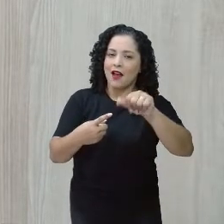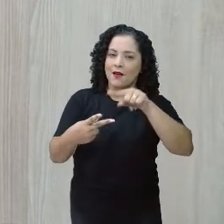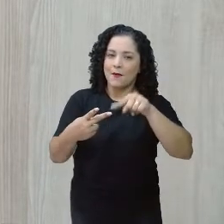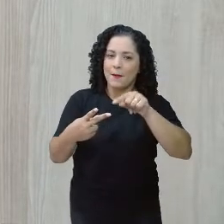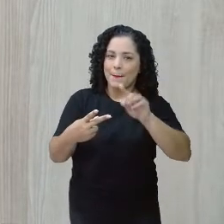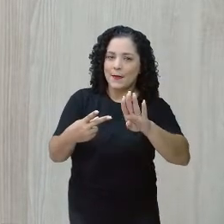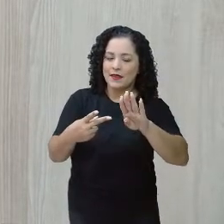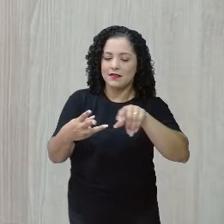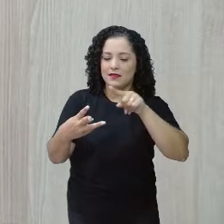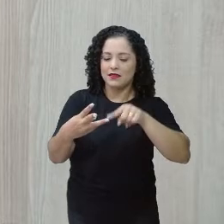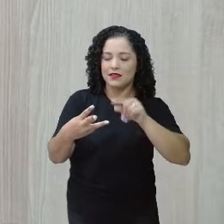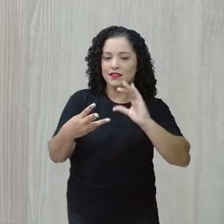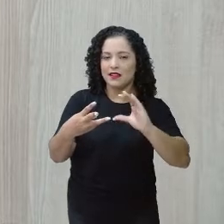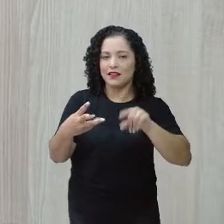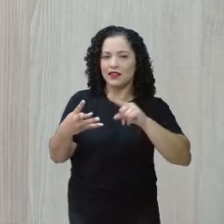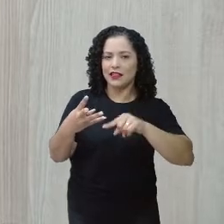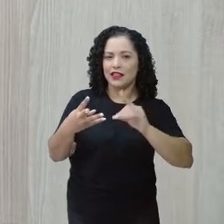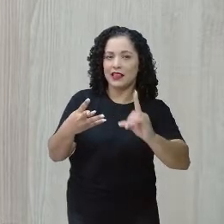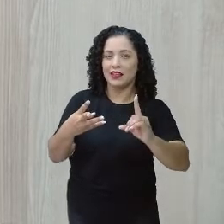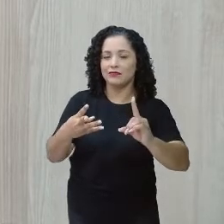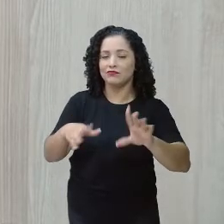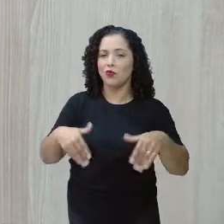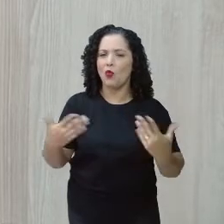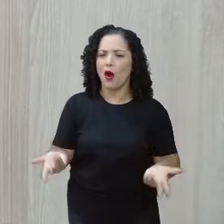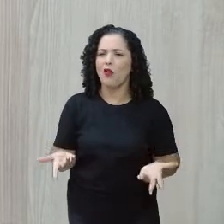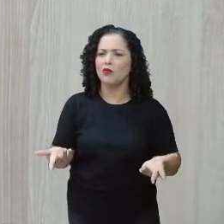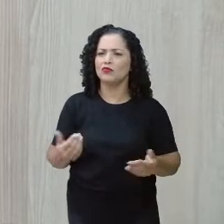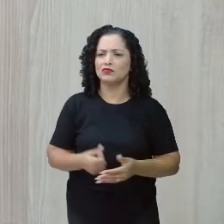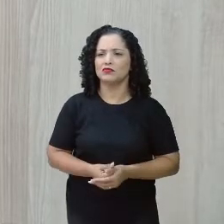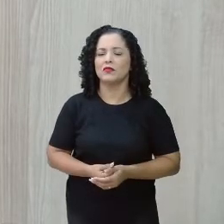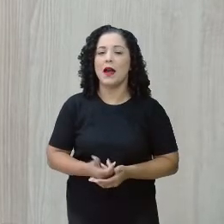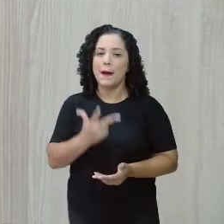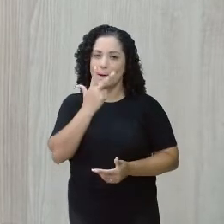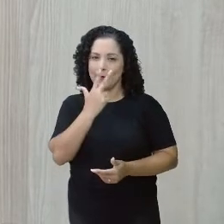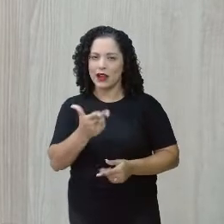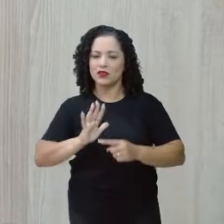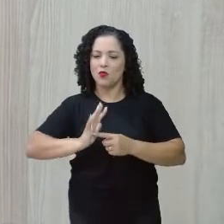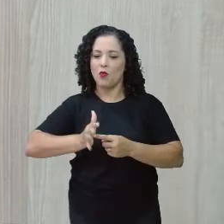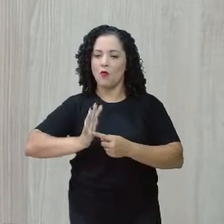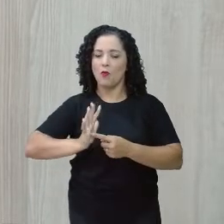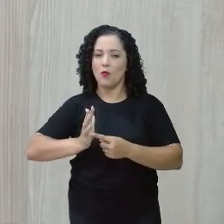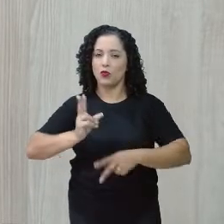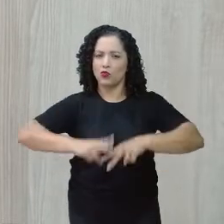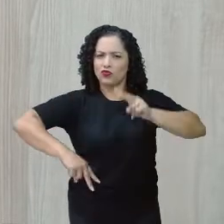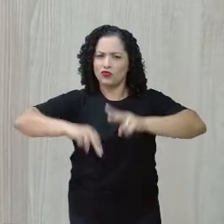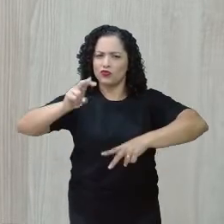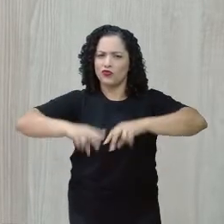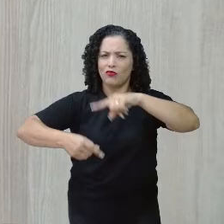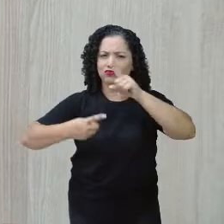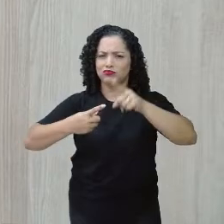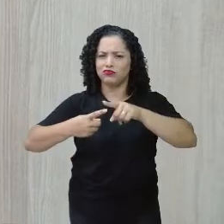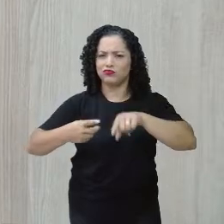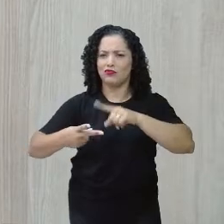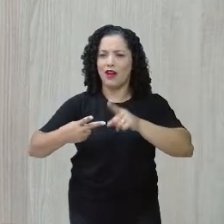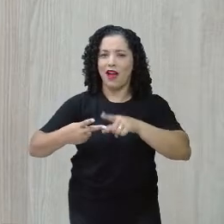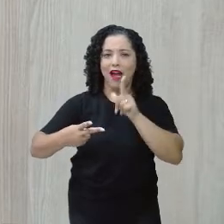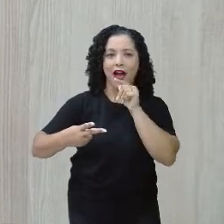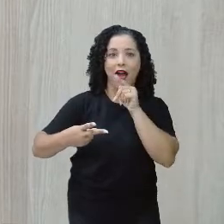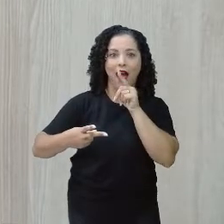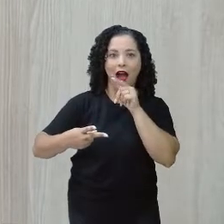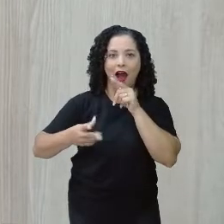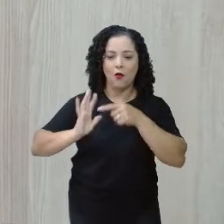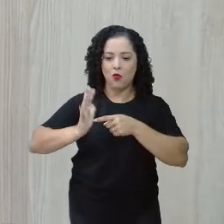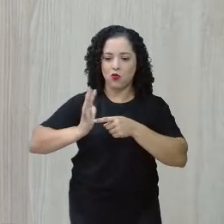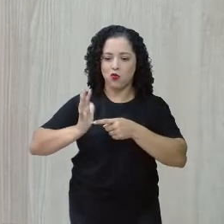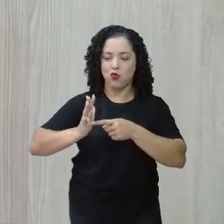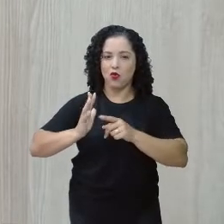coração é comparado a uma bomba junina, né? Coloca a letra A. Se achar que é uma bomba d'água, escreve aqui no chat letra B.